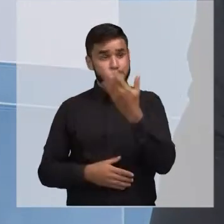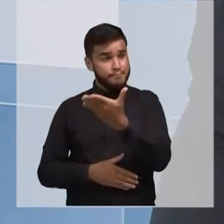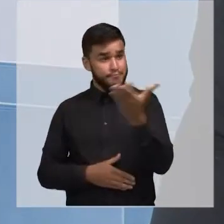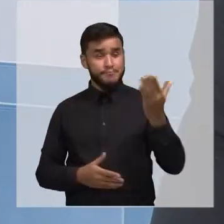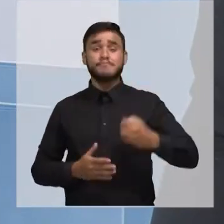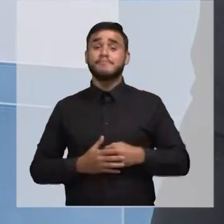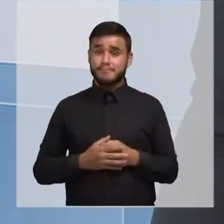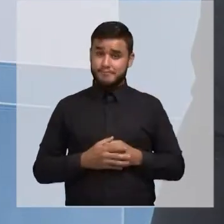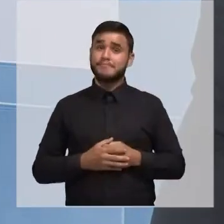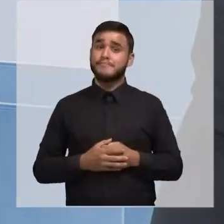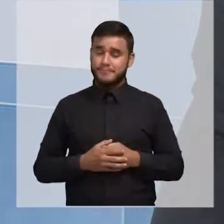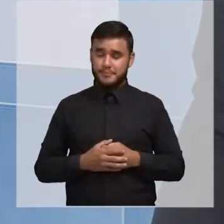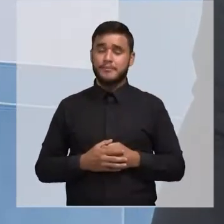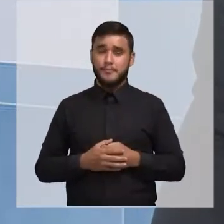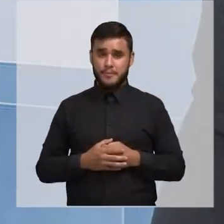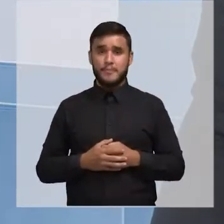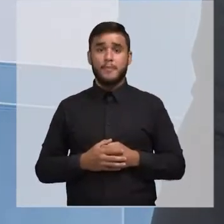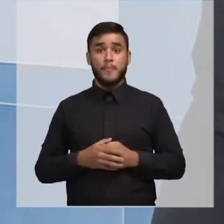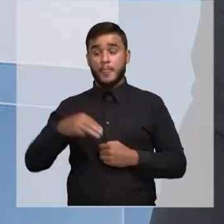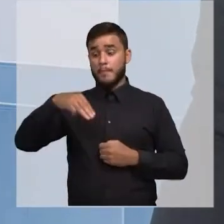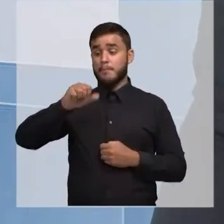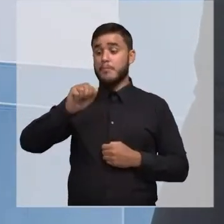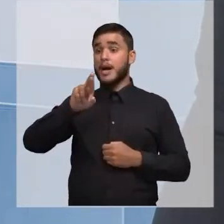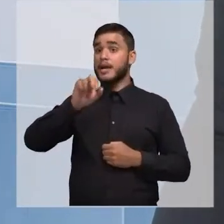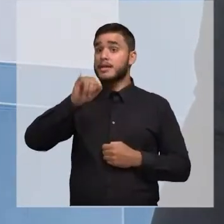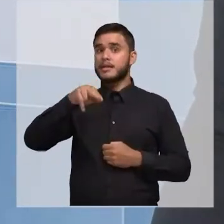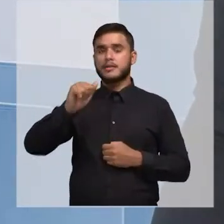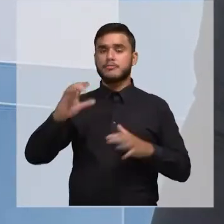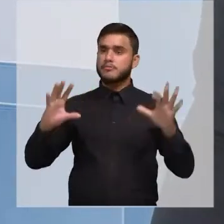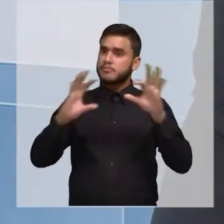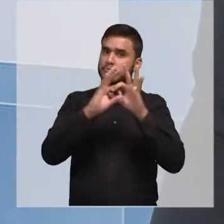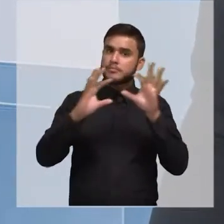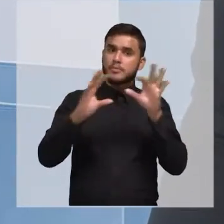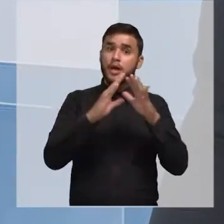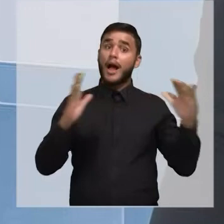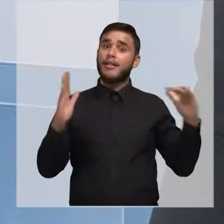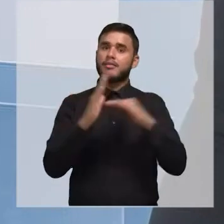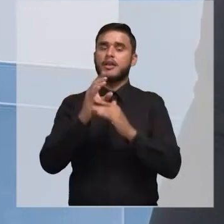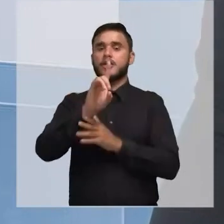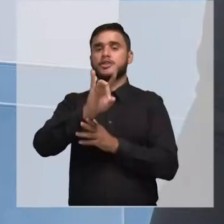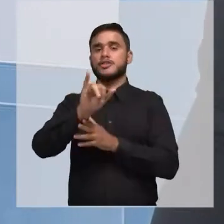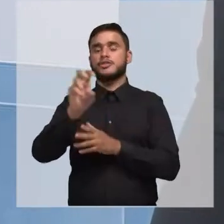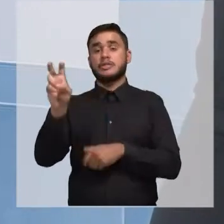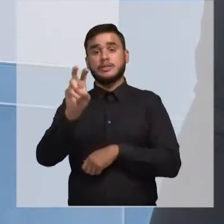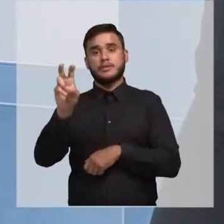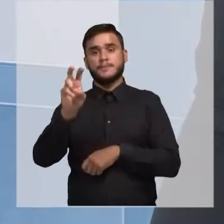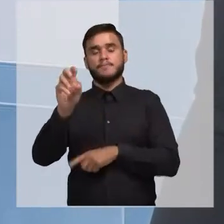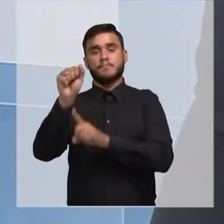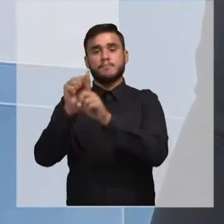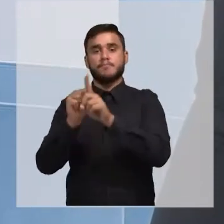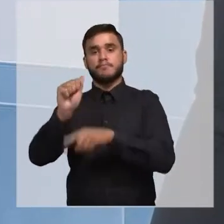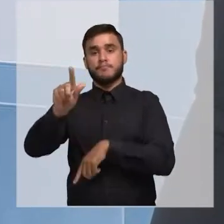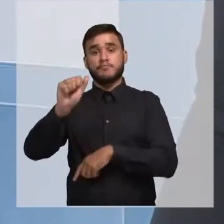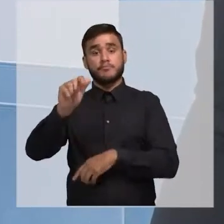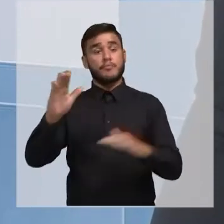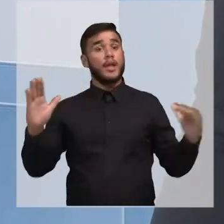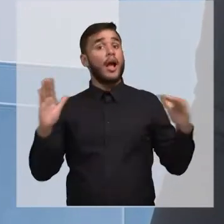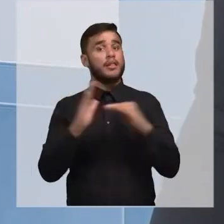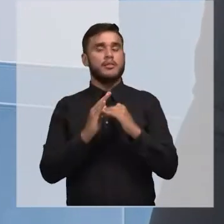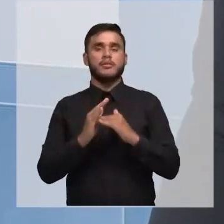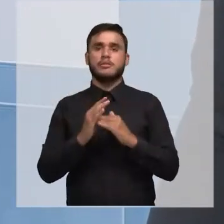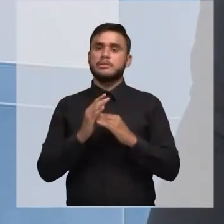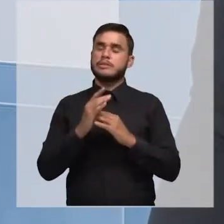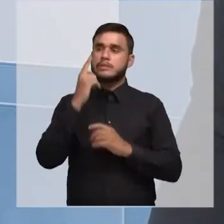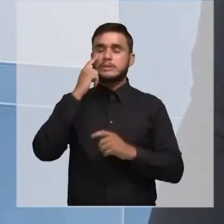Então, a Marina também, se não fizer a aliança daqui para o dia 5, né, de agosto, que é o prazo final das